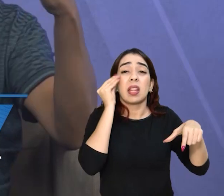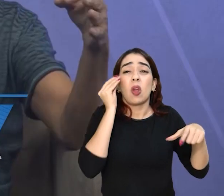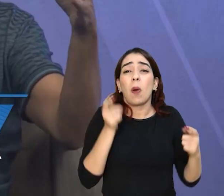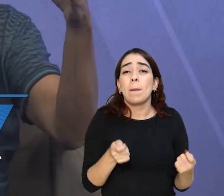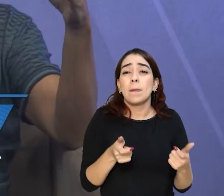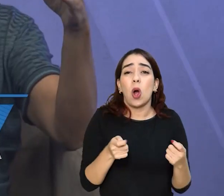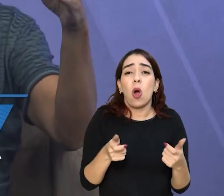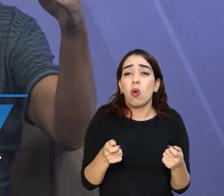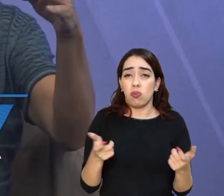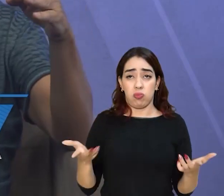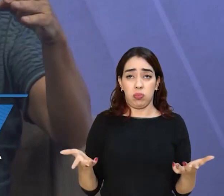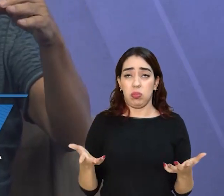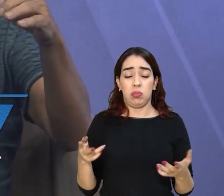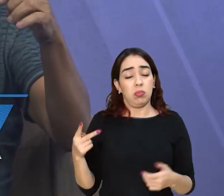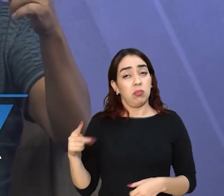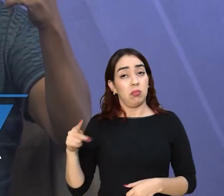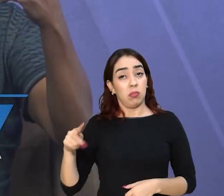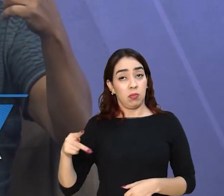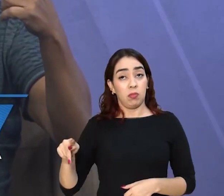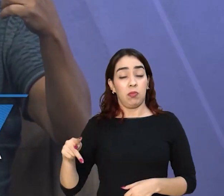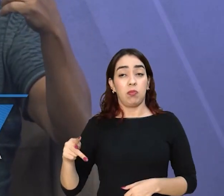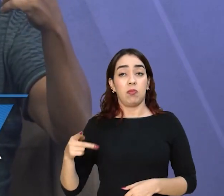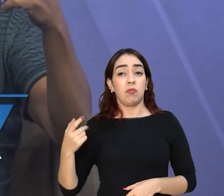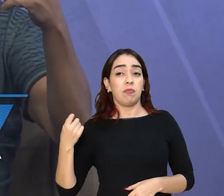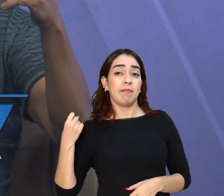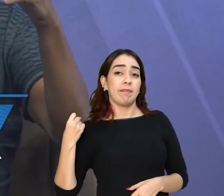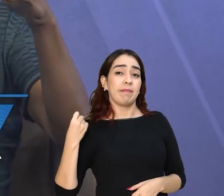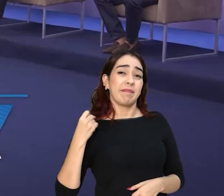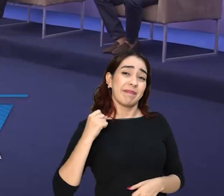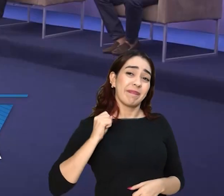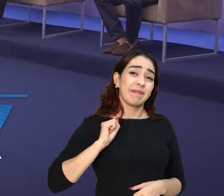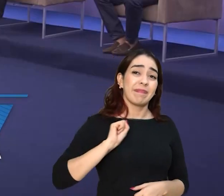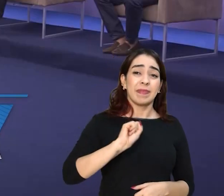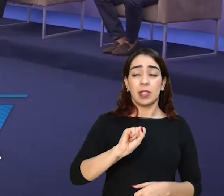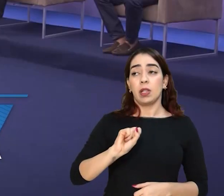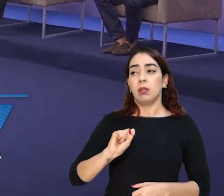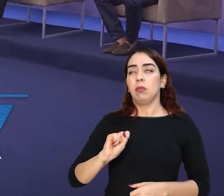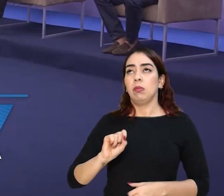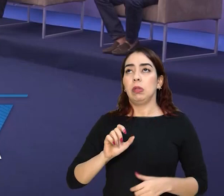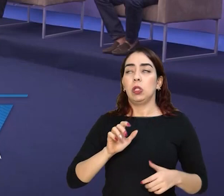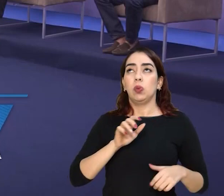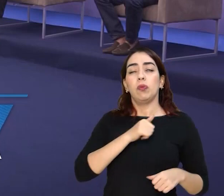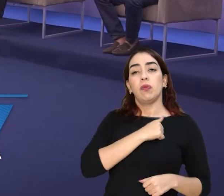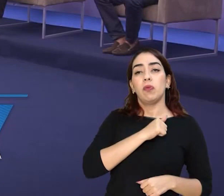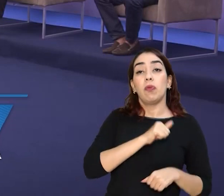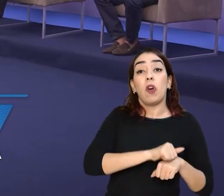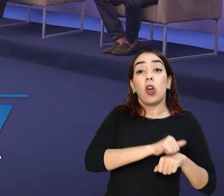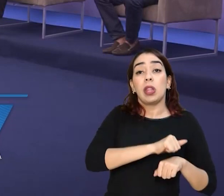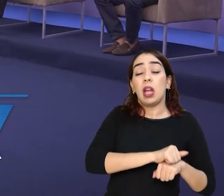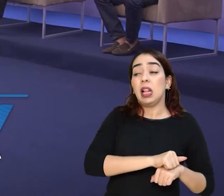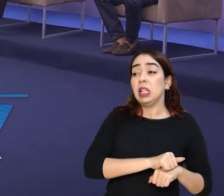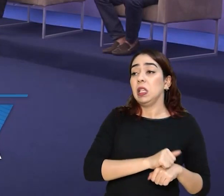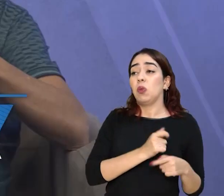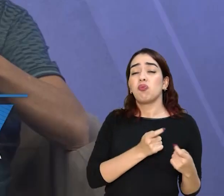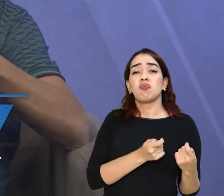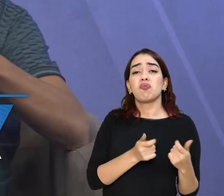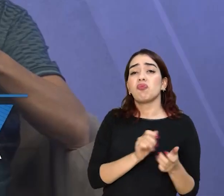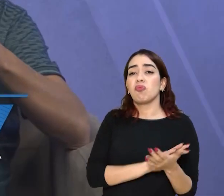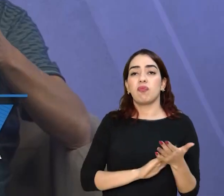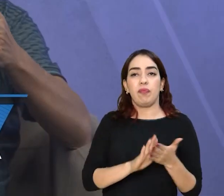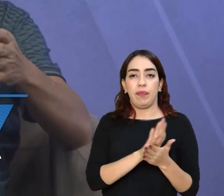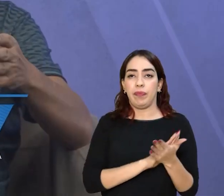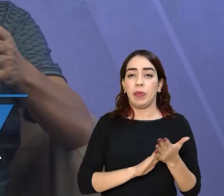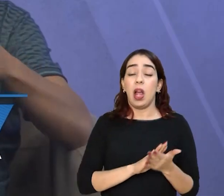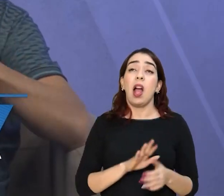defendeu poucas bolas, né? E isso... O do Bahia defendeu pouco, o do Fortaleza nada. Aí a pessoa vai dizer que, ah,